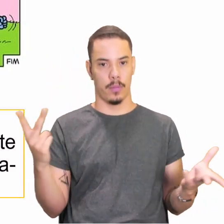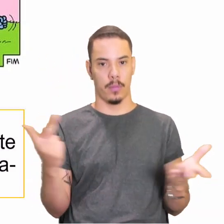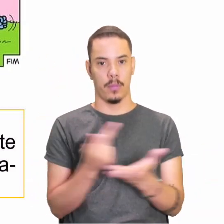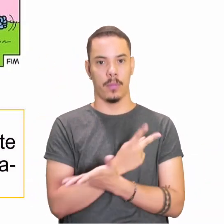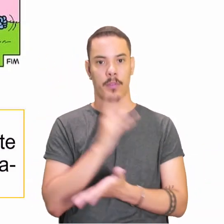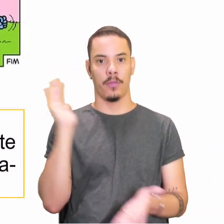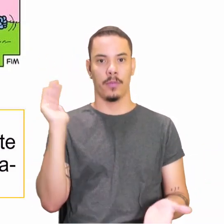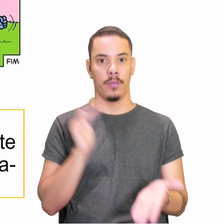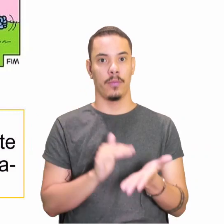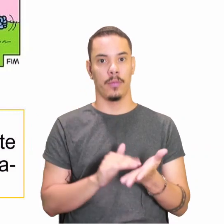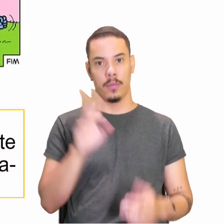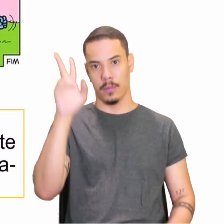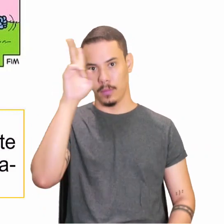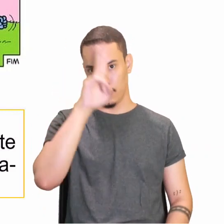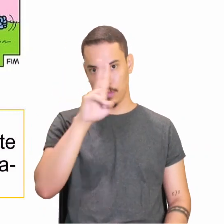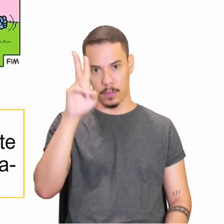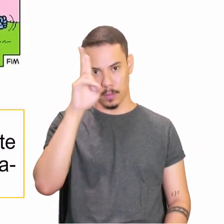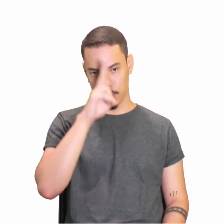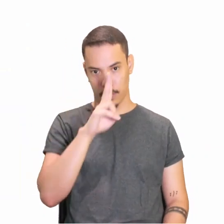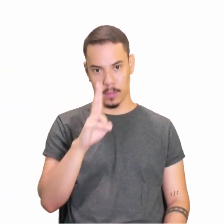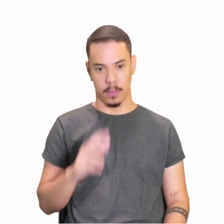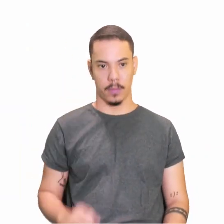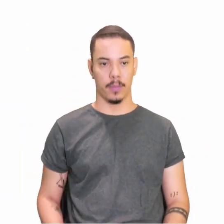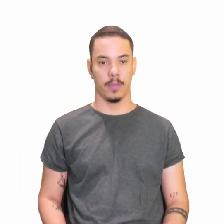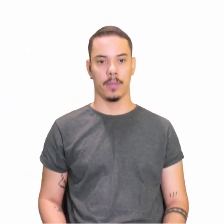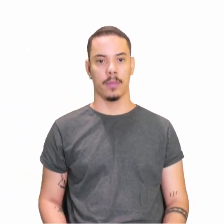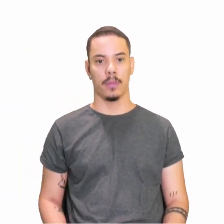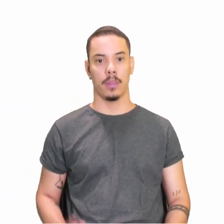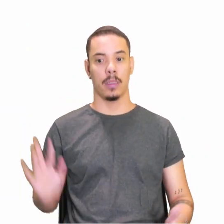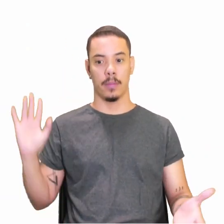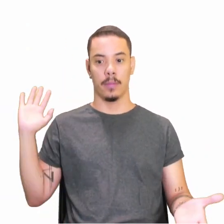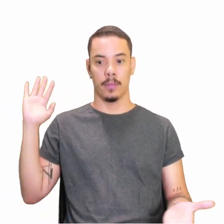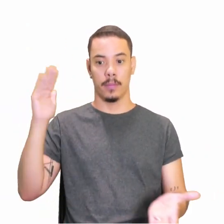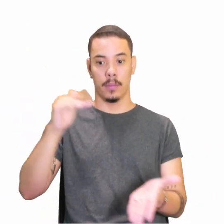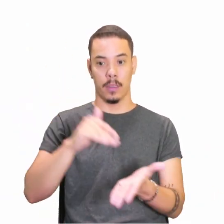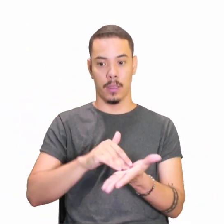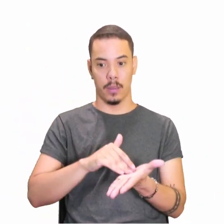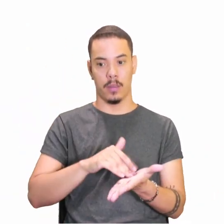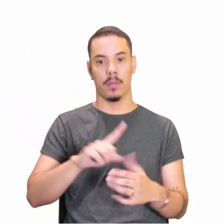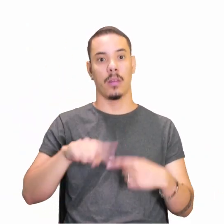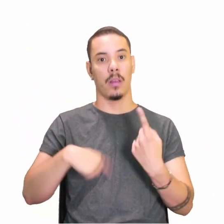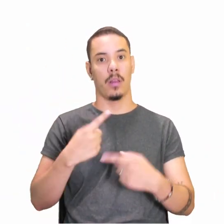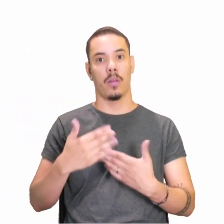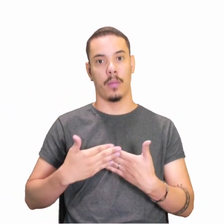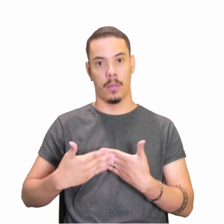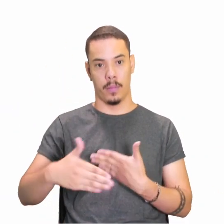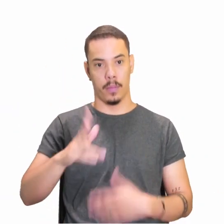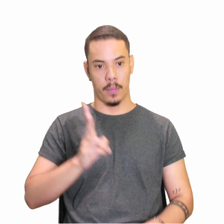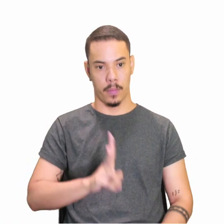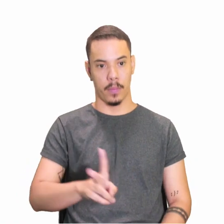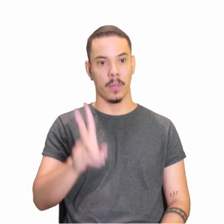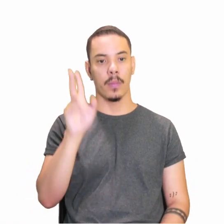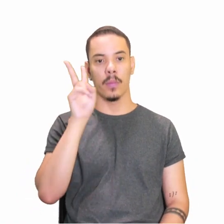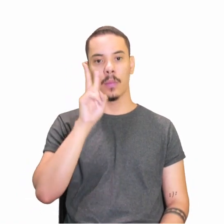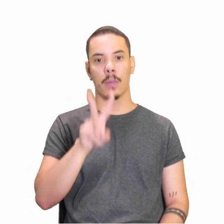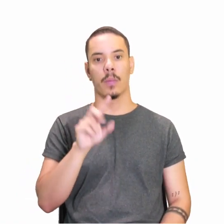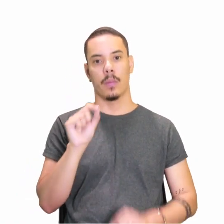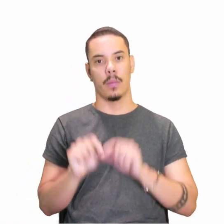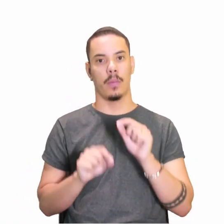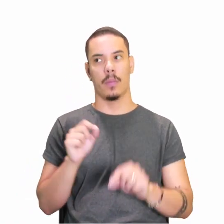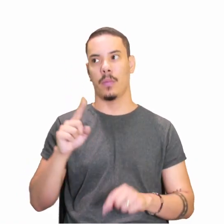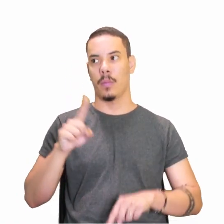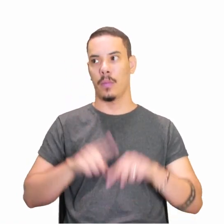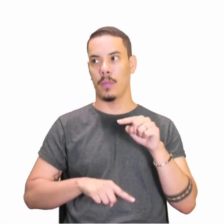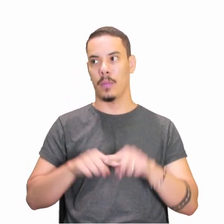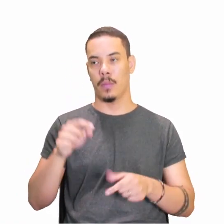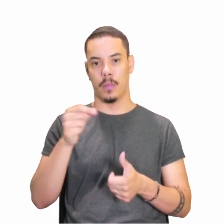da história, tá certo? Beleza. Então, seguindo, vamos aí entender que os elementos da narrativa, eles têm